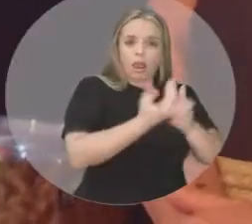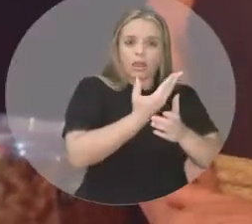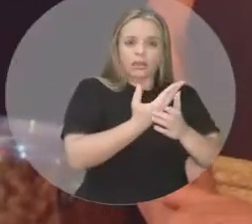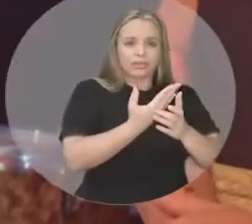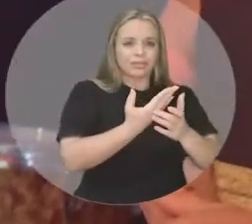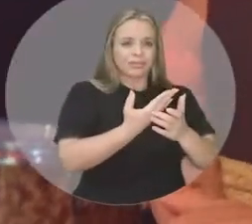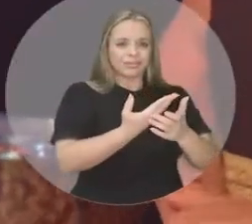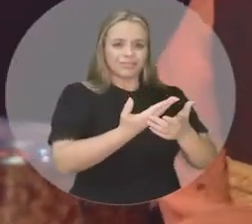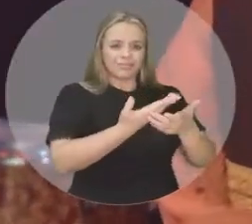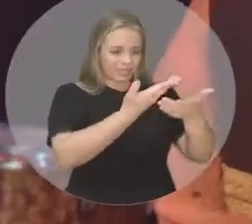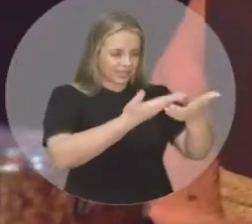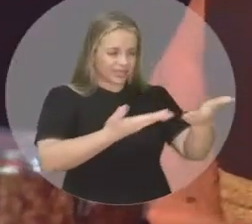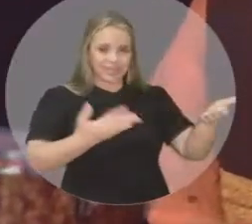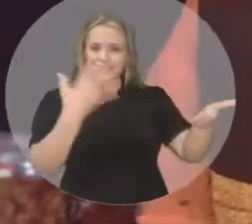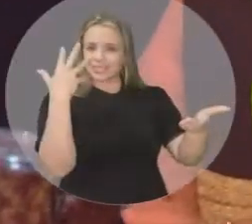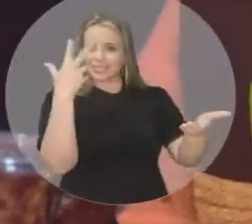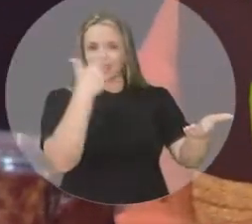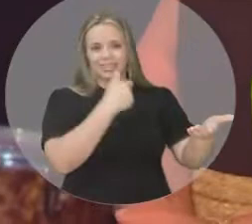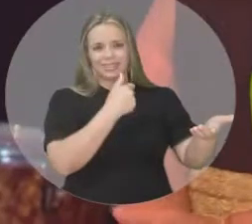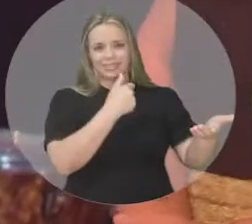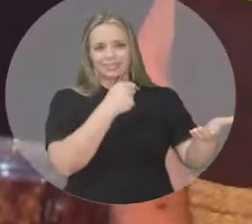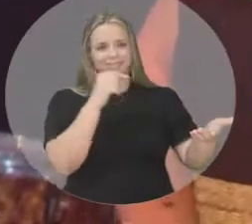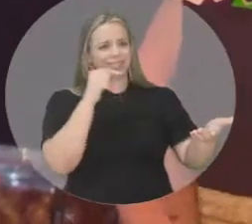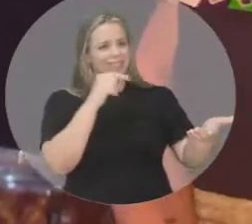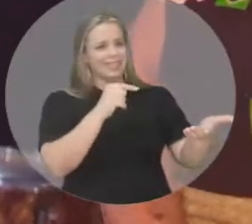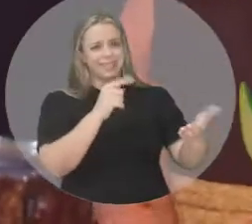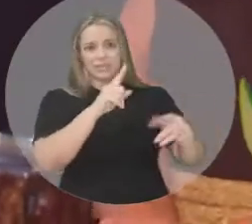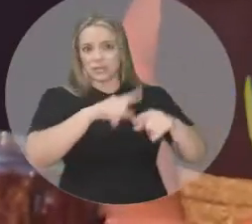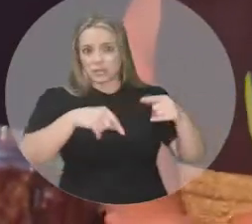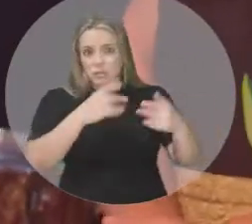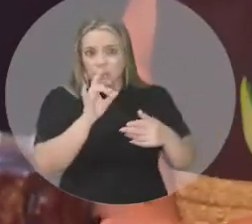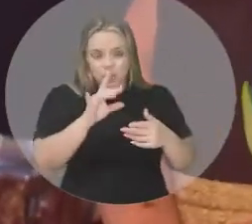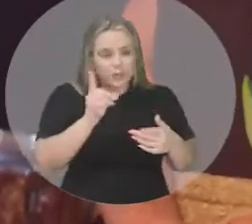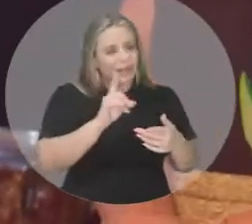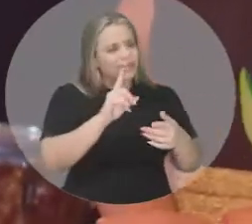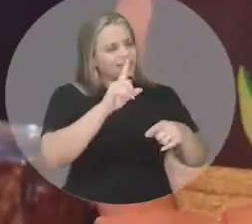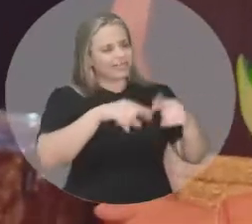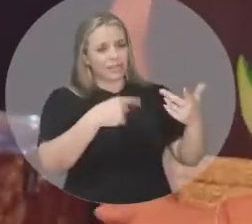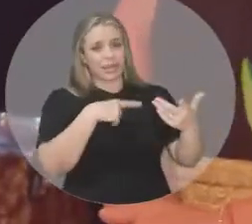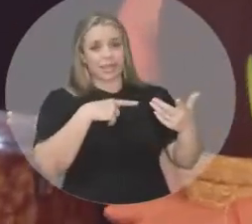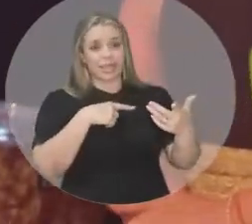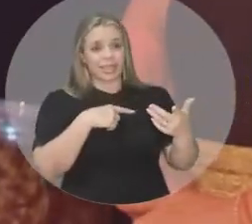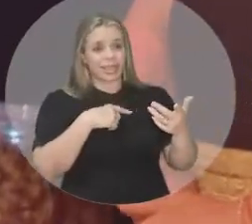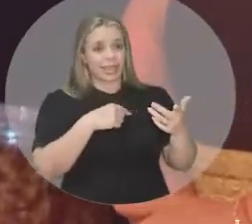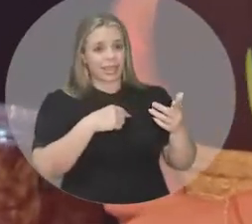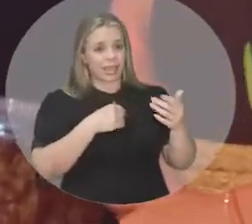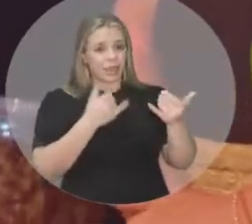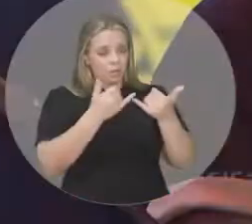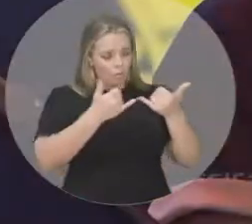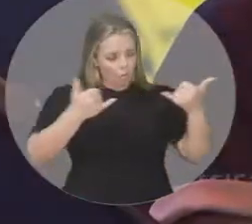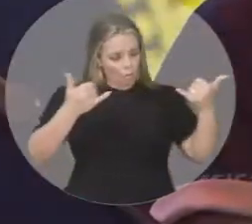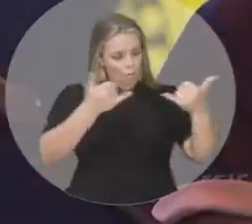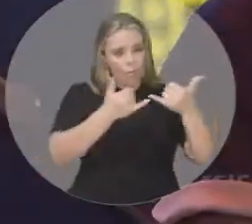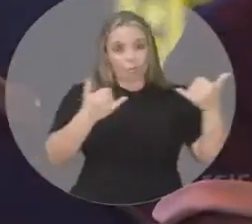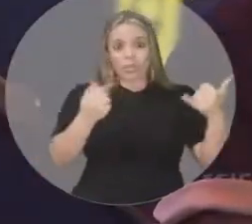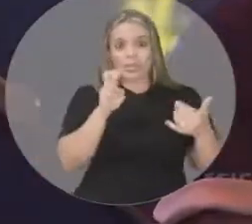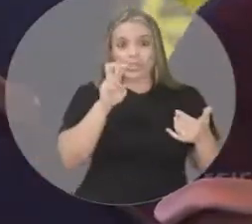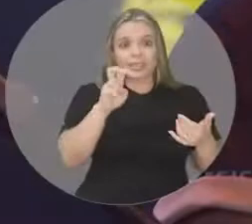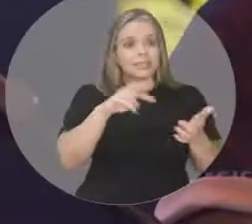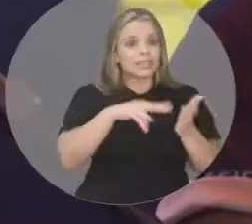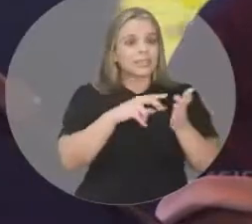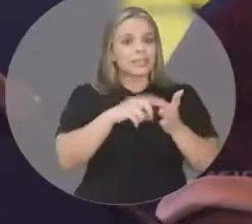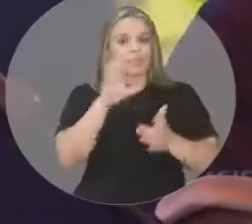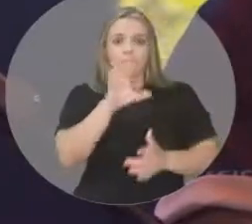essência. E nós mantemos a grande maioria lá. Obviamente, o Flor Ribeirinha, como é uma... ele hoje é